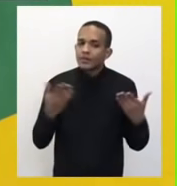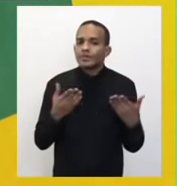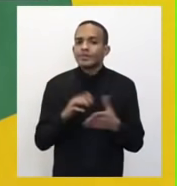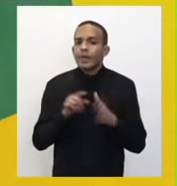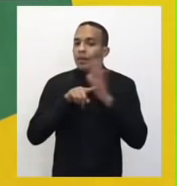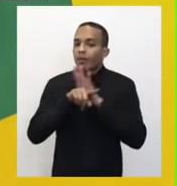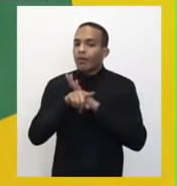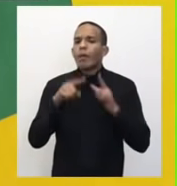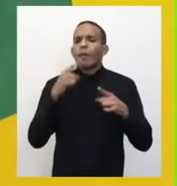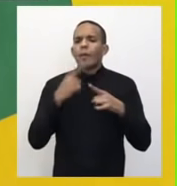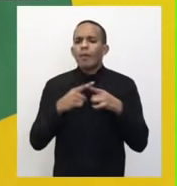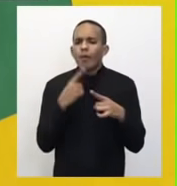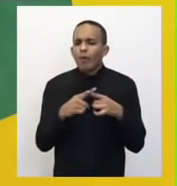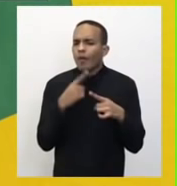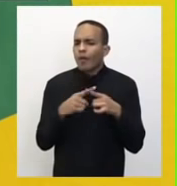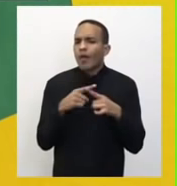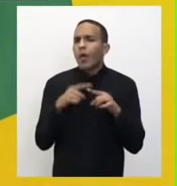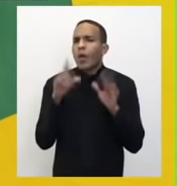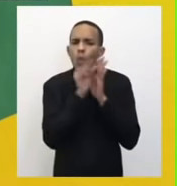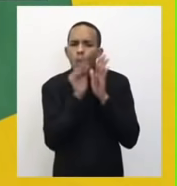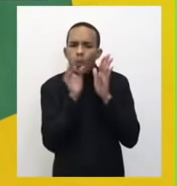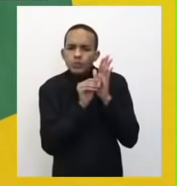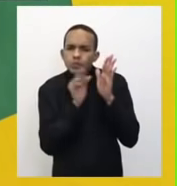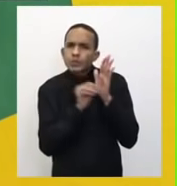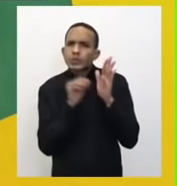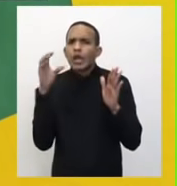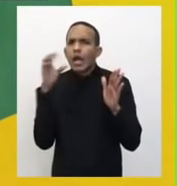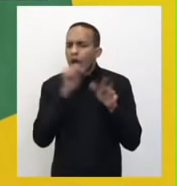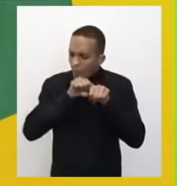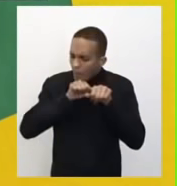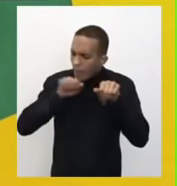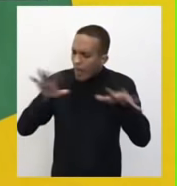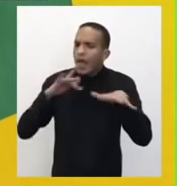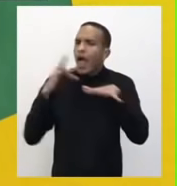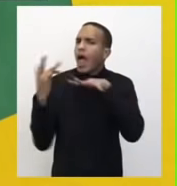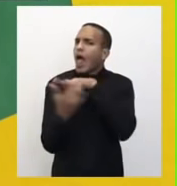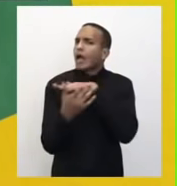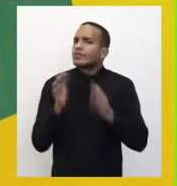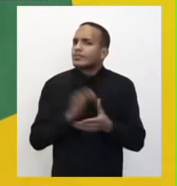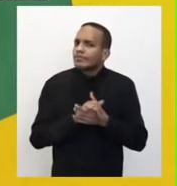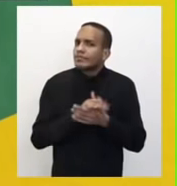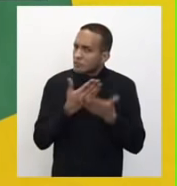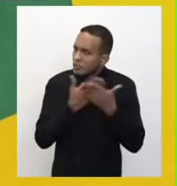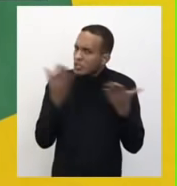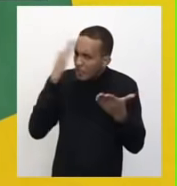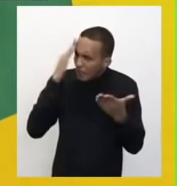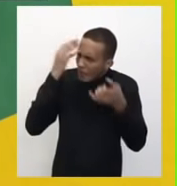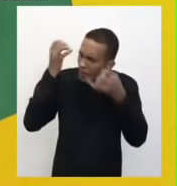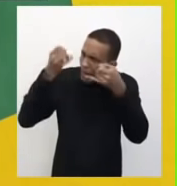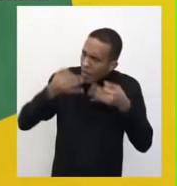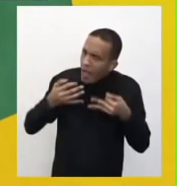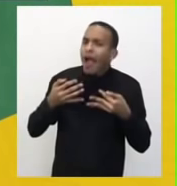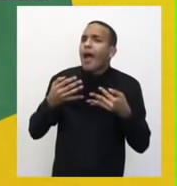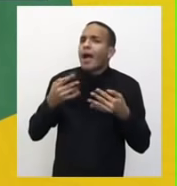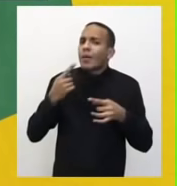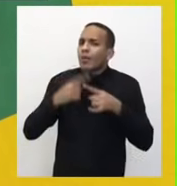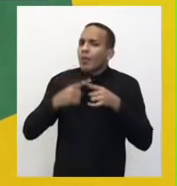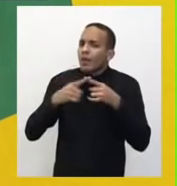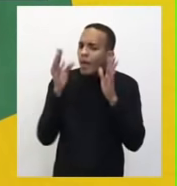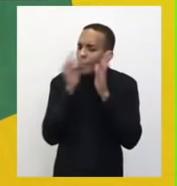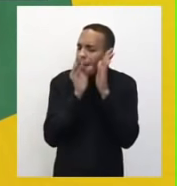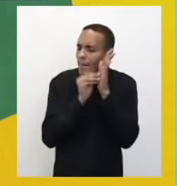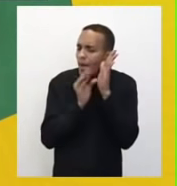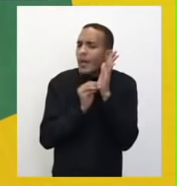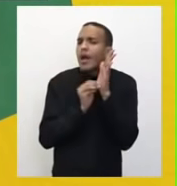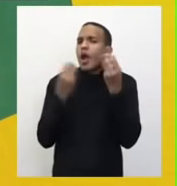pergunta é: por que um conteúdo se torna viral nas redes, gente? Será que vocês sabem me dizer por que um conteúdo se torna viral nas